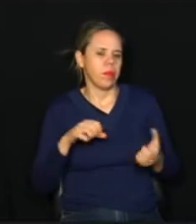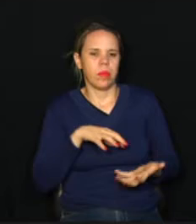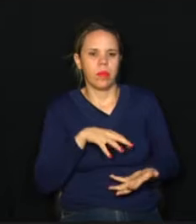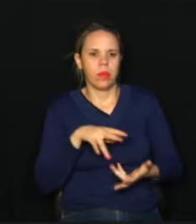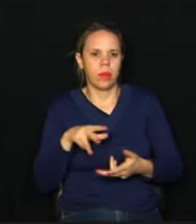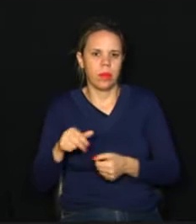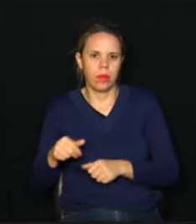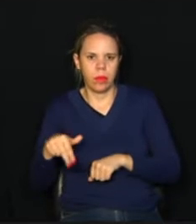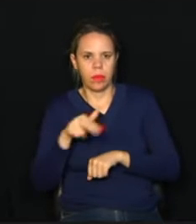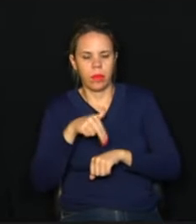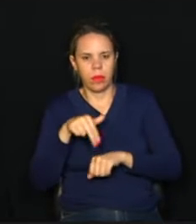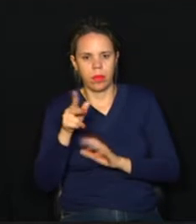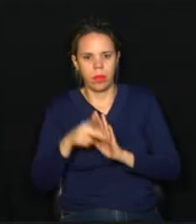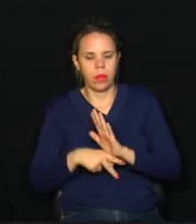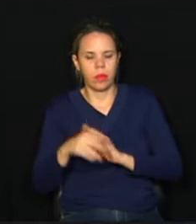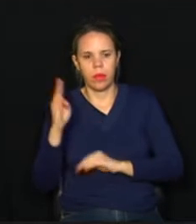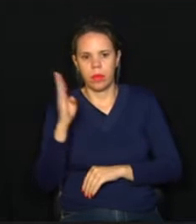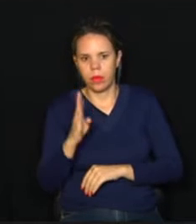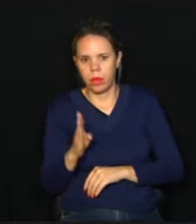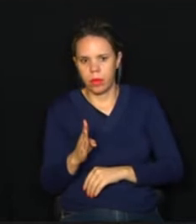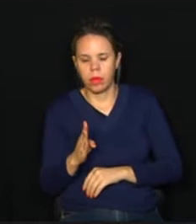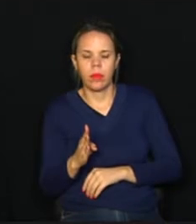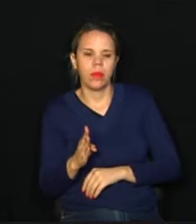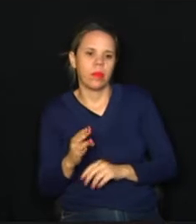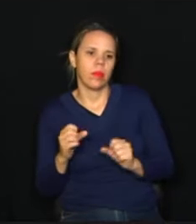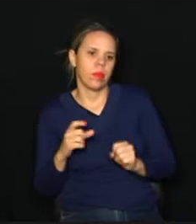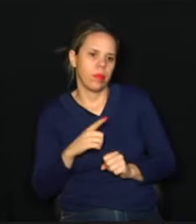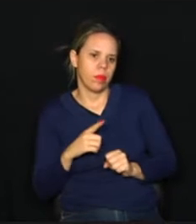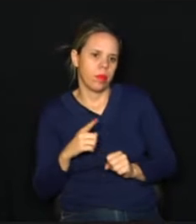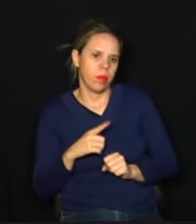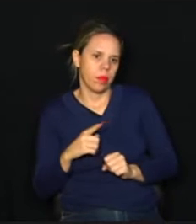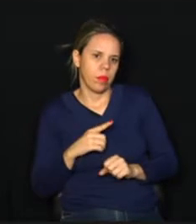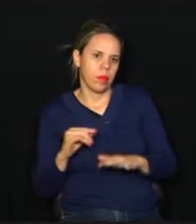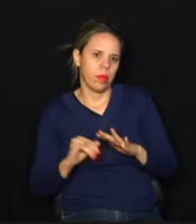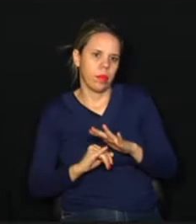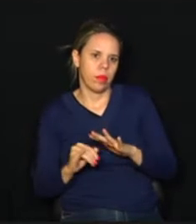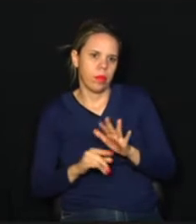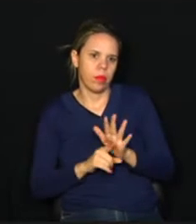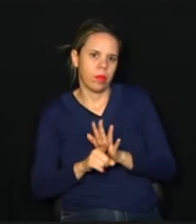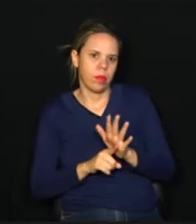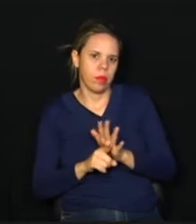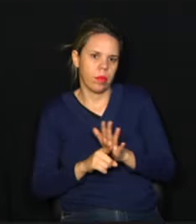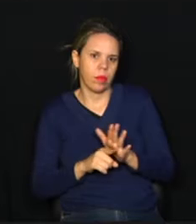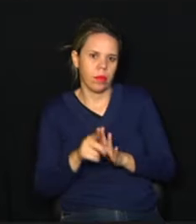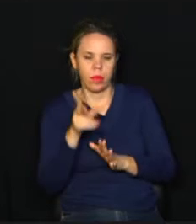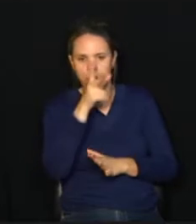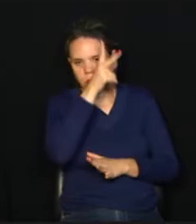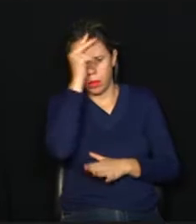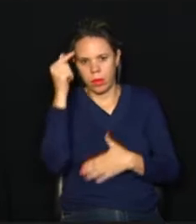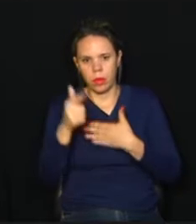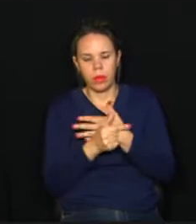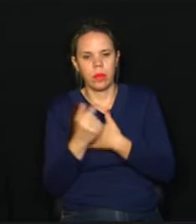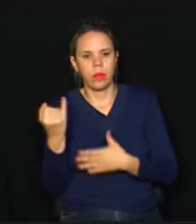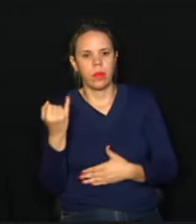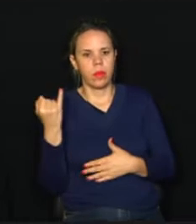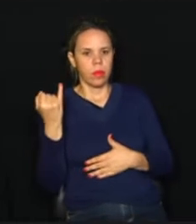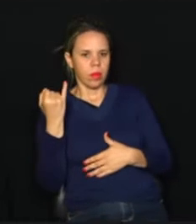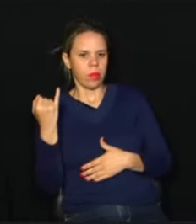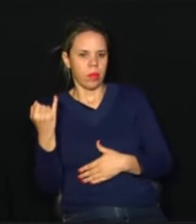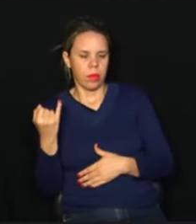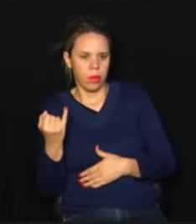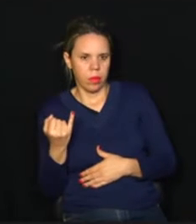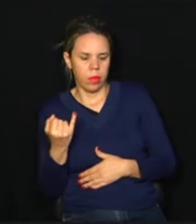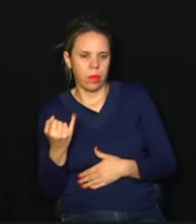as nações que têm projeto nacional, possuem nos institutos de pesquisas públicos um papel relevante e determinante para a